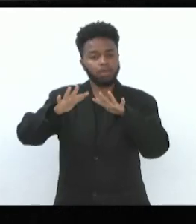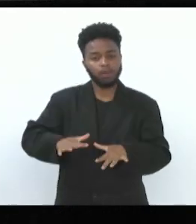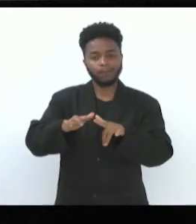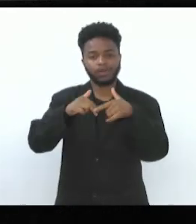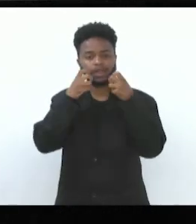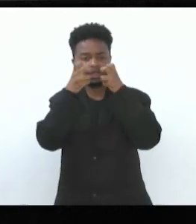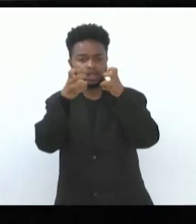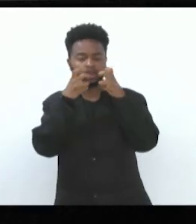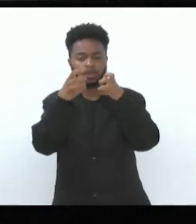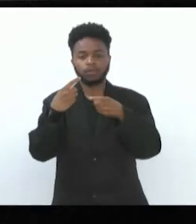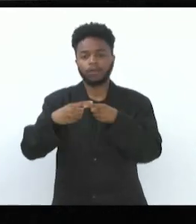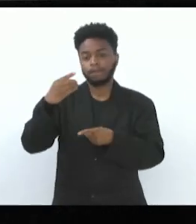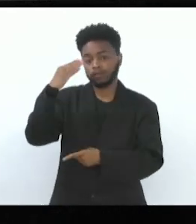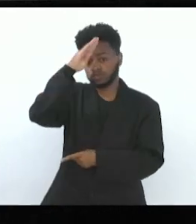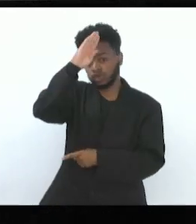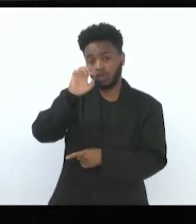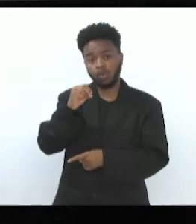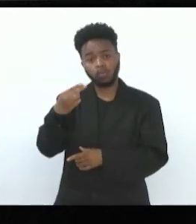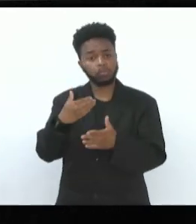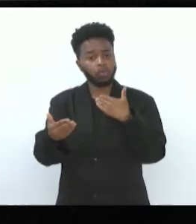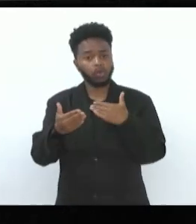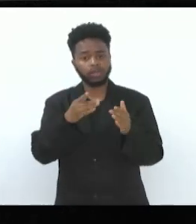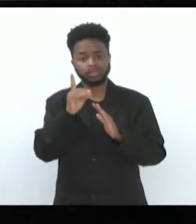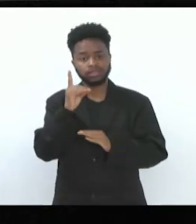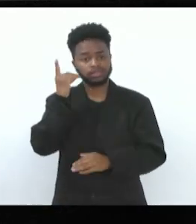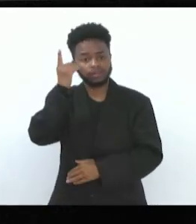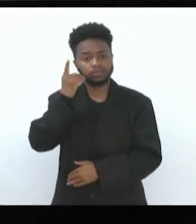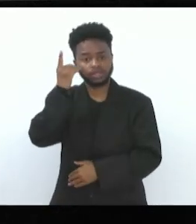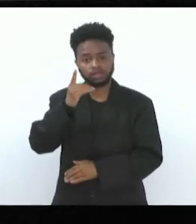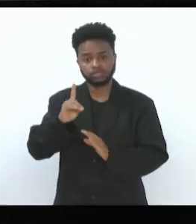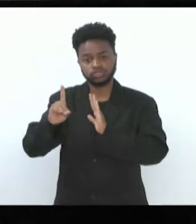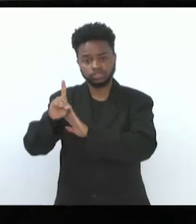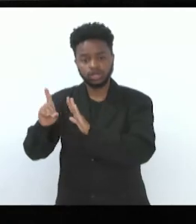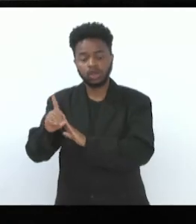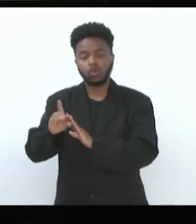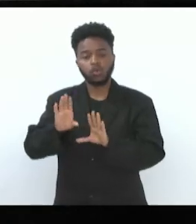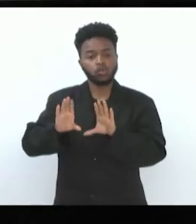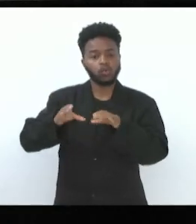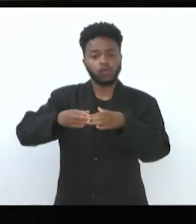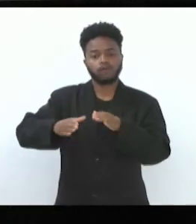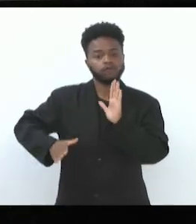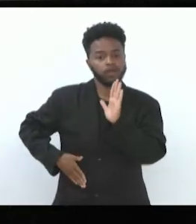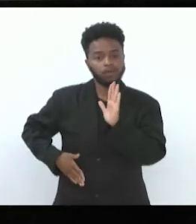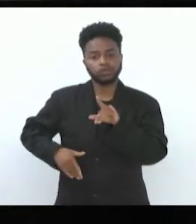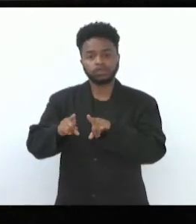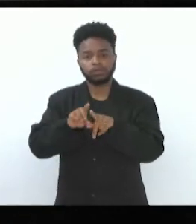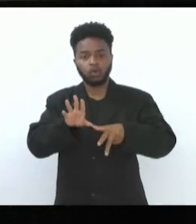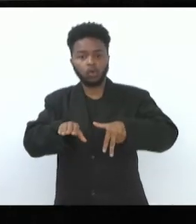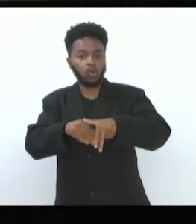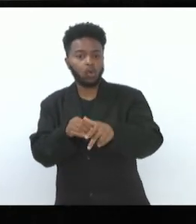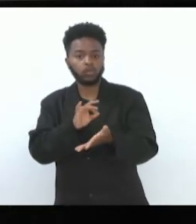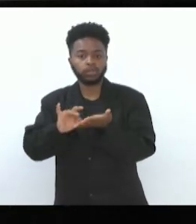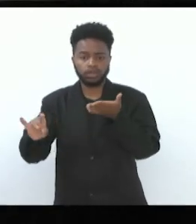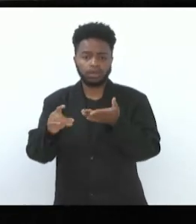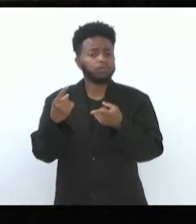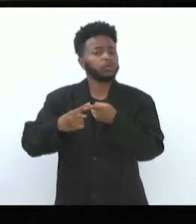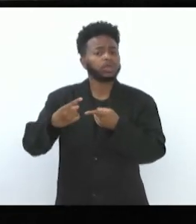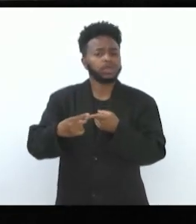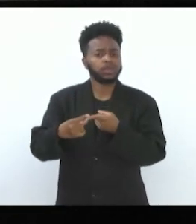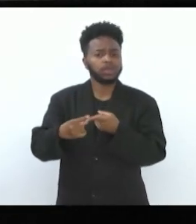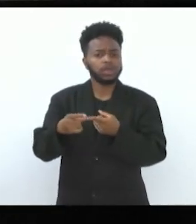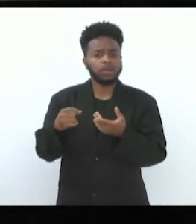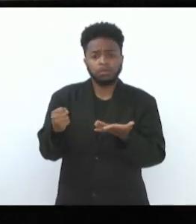Bolsonaro, ou qualquer deputado de direita, é odiado por vagabundo, por corrupto. Por que será? Porra, para quem sabe ler um pingo é